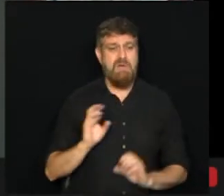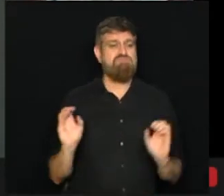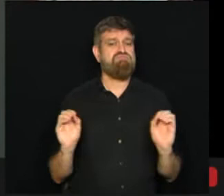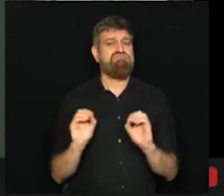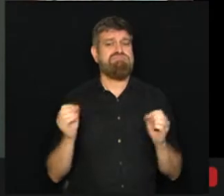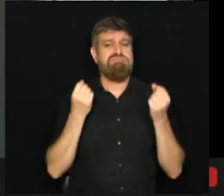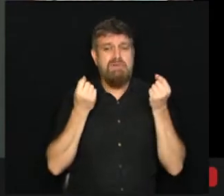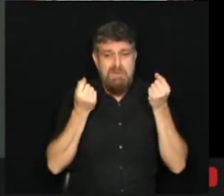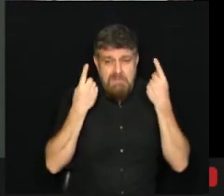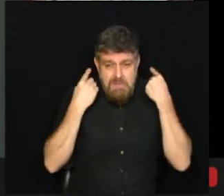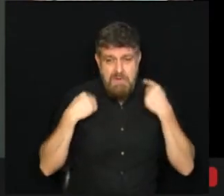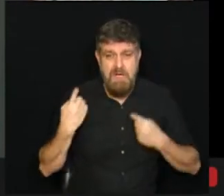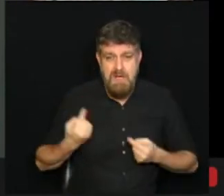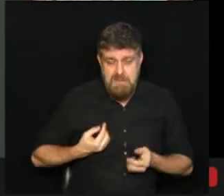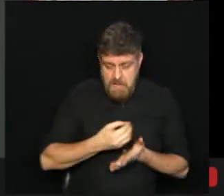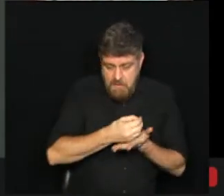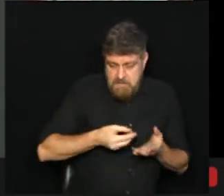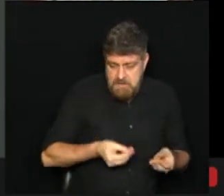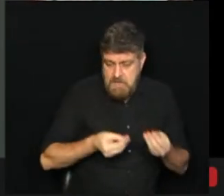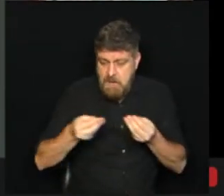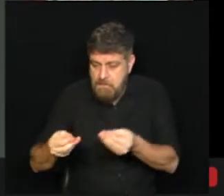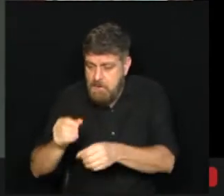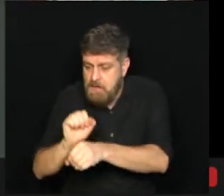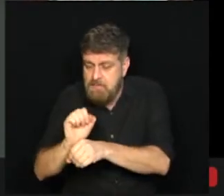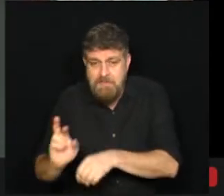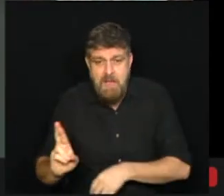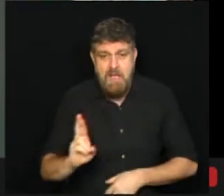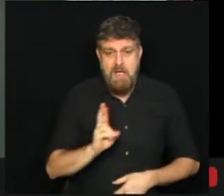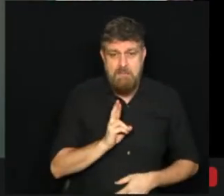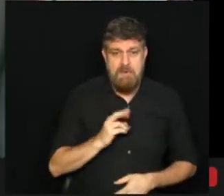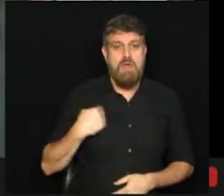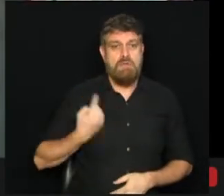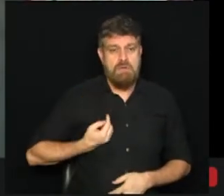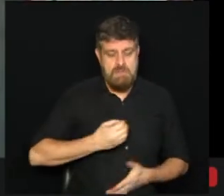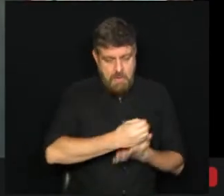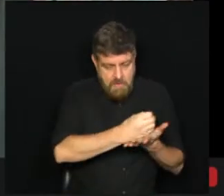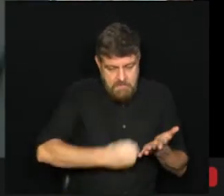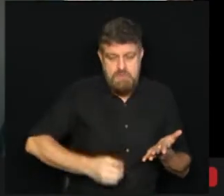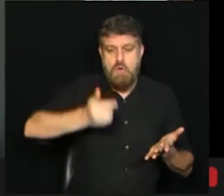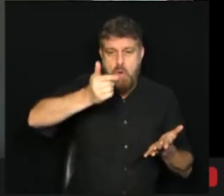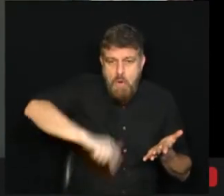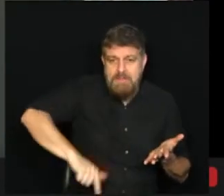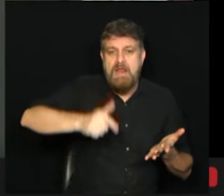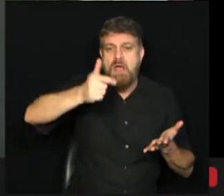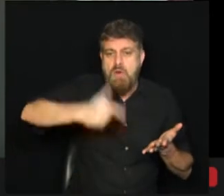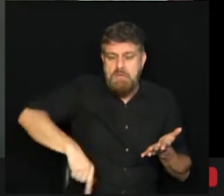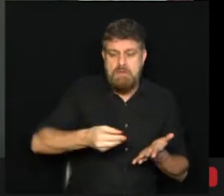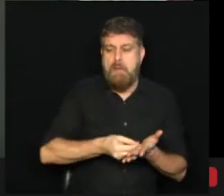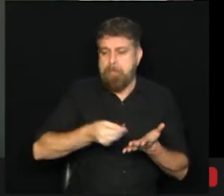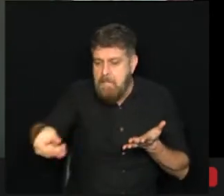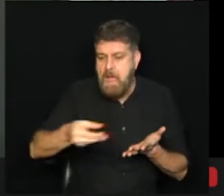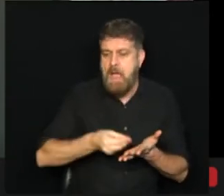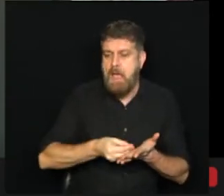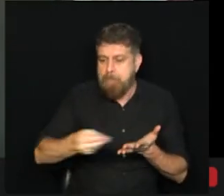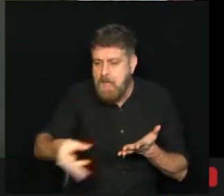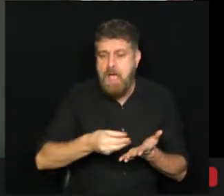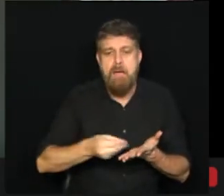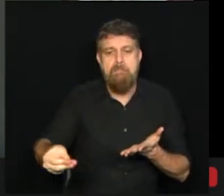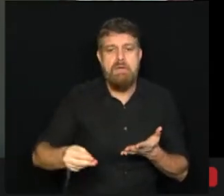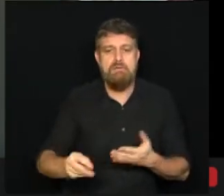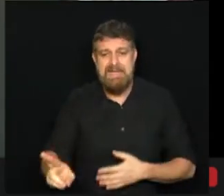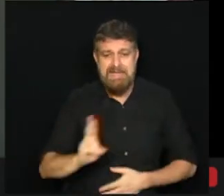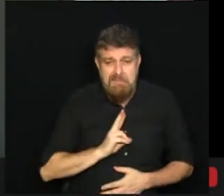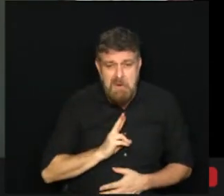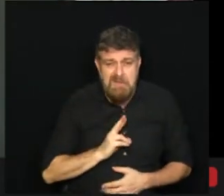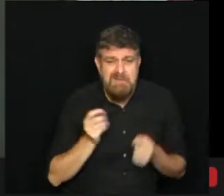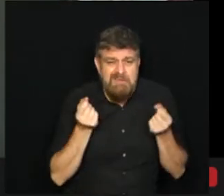nossas demandas, os nossos ofícios. Nós reiteramos por diversas vezes os ofícios e nós não fomos respondidos. Acho